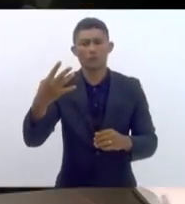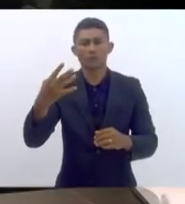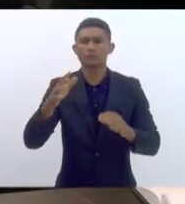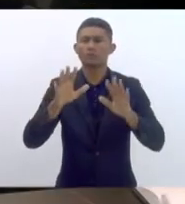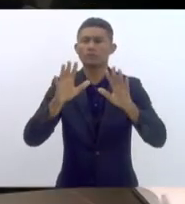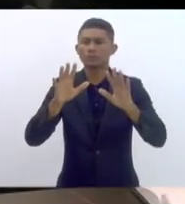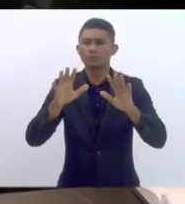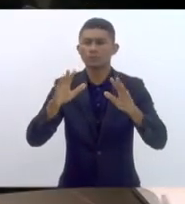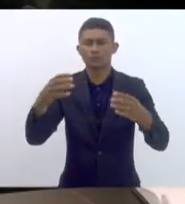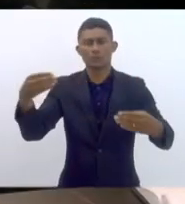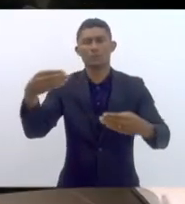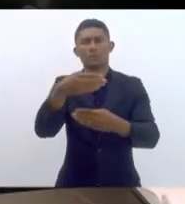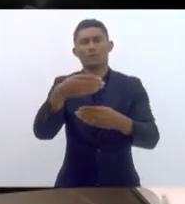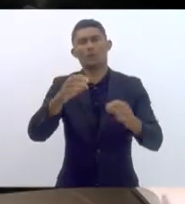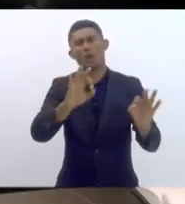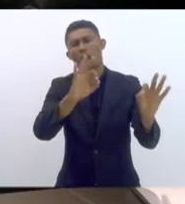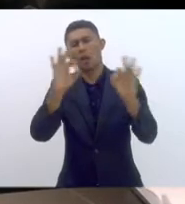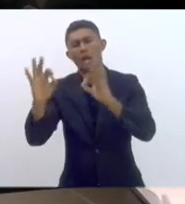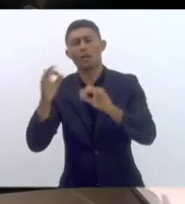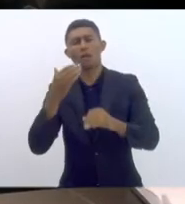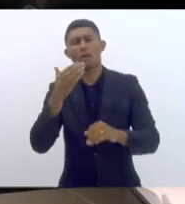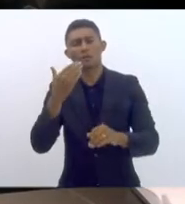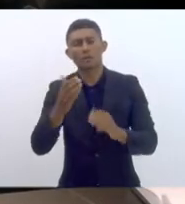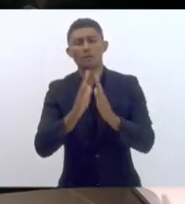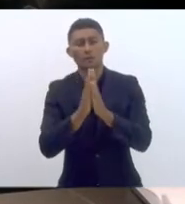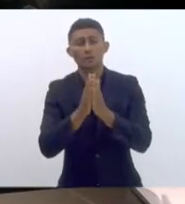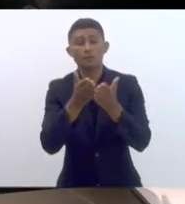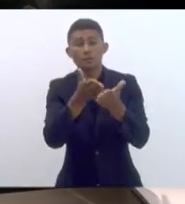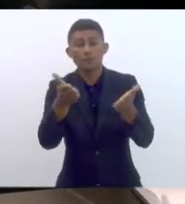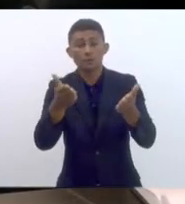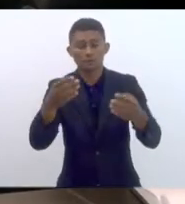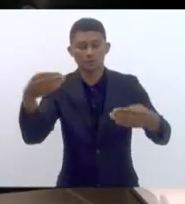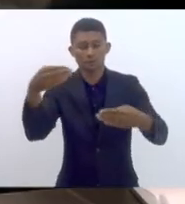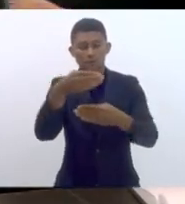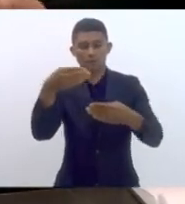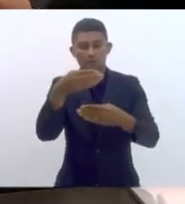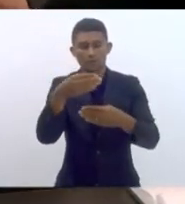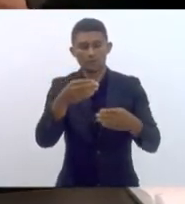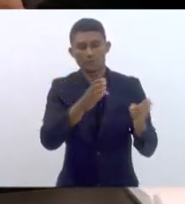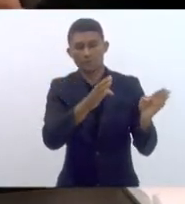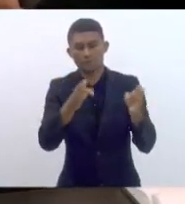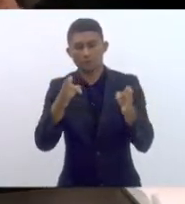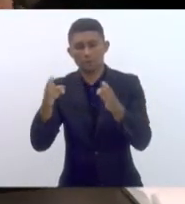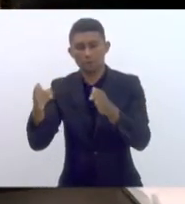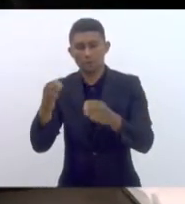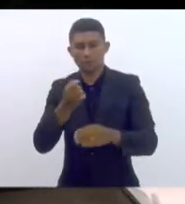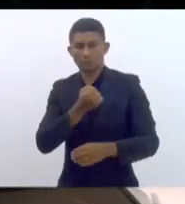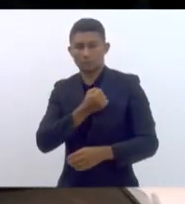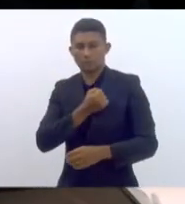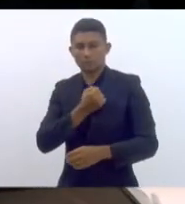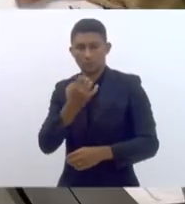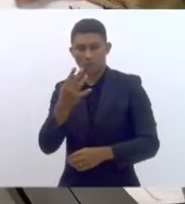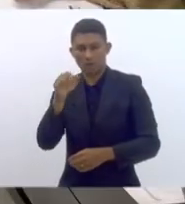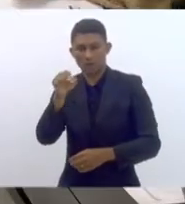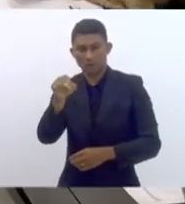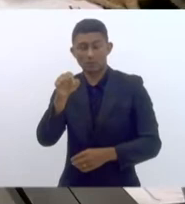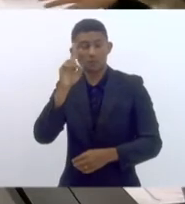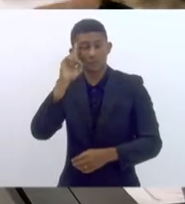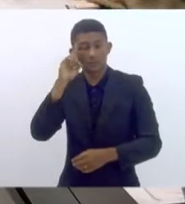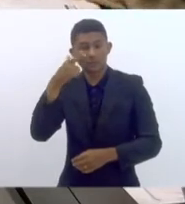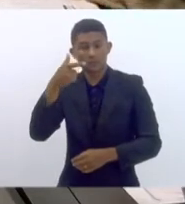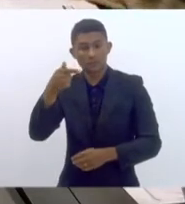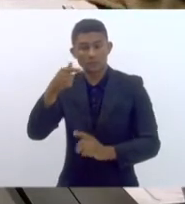a apresentação, peço que vá para a página 4, onde está o ofício datado de 27 de junho. Né? Na